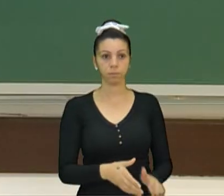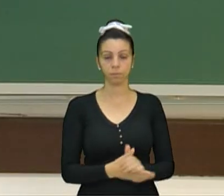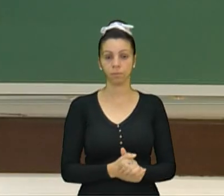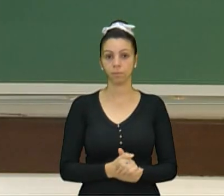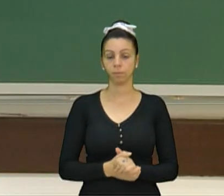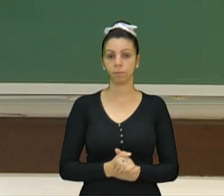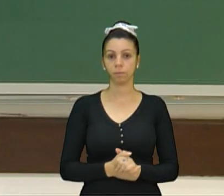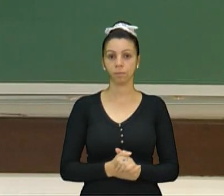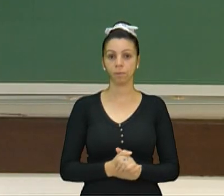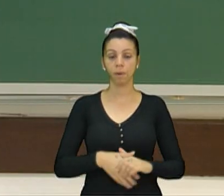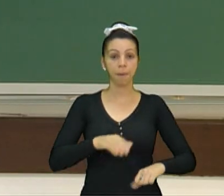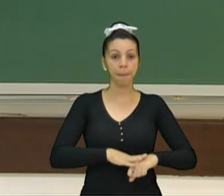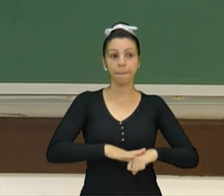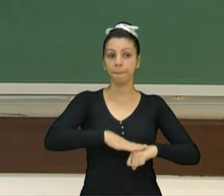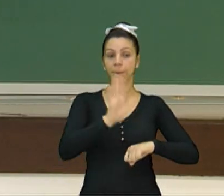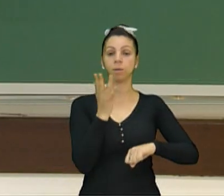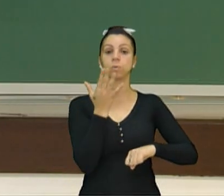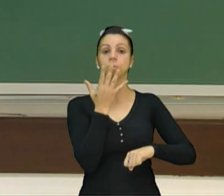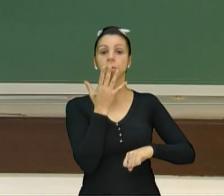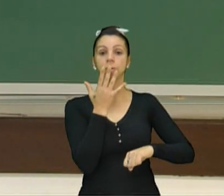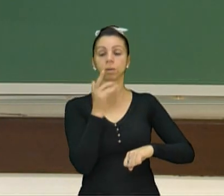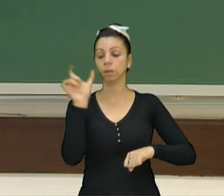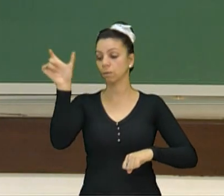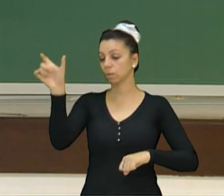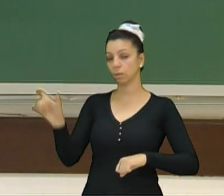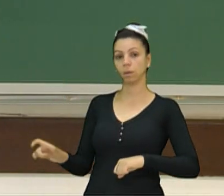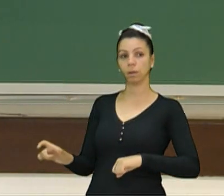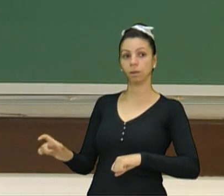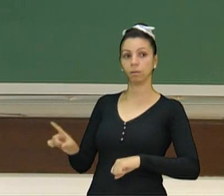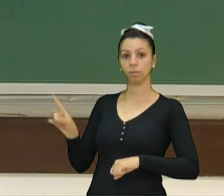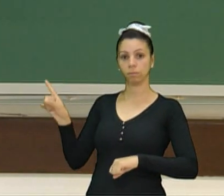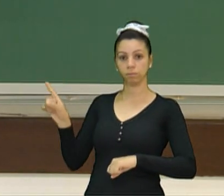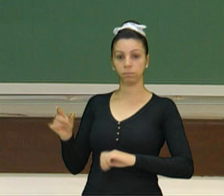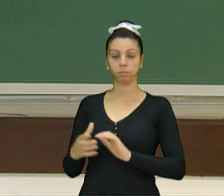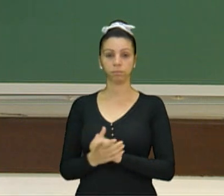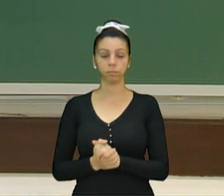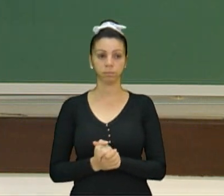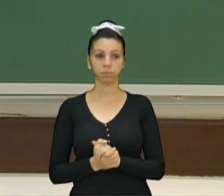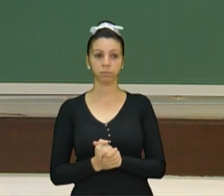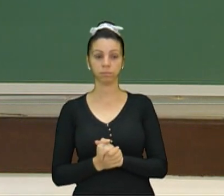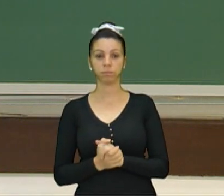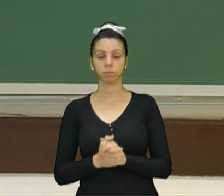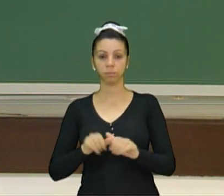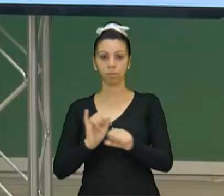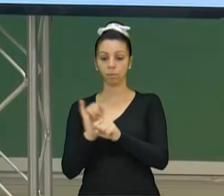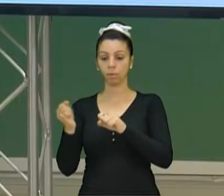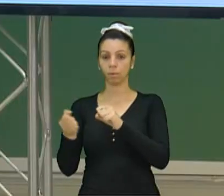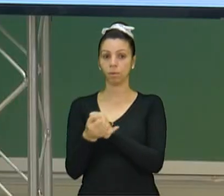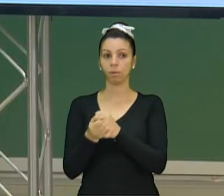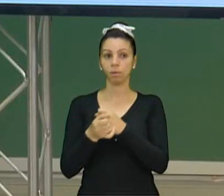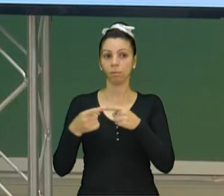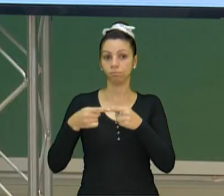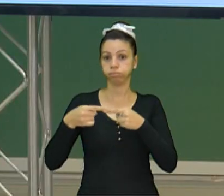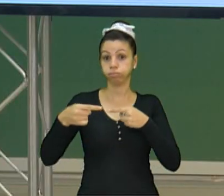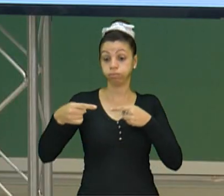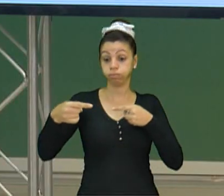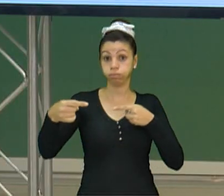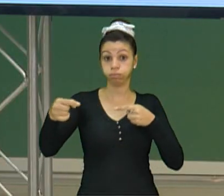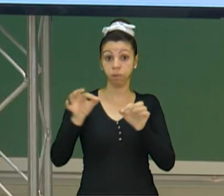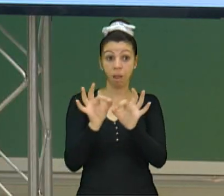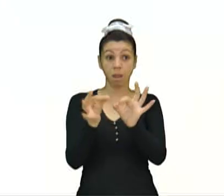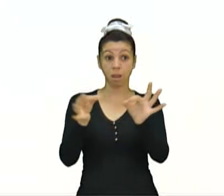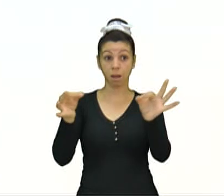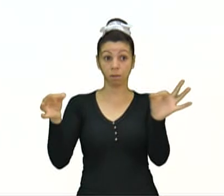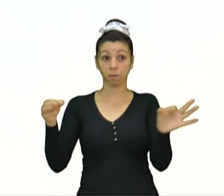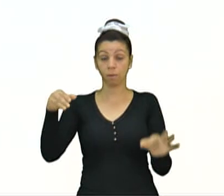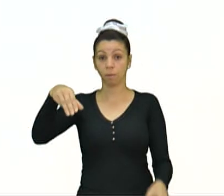ele é mais colorido do que o Wenlock. Quando você tem um adjetivo longo, você coloca o more,